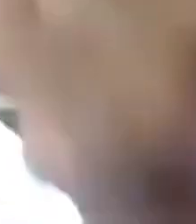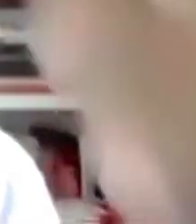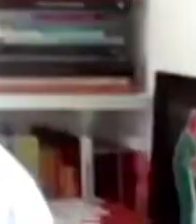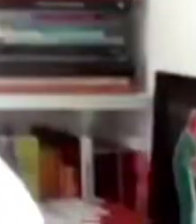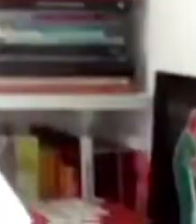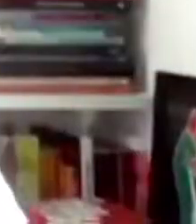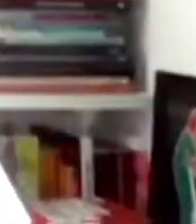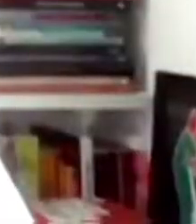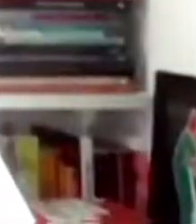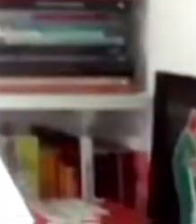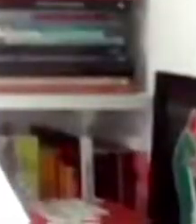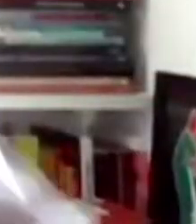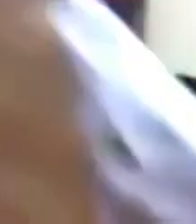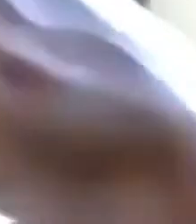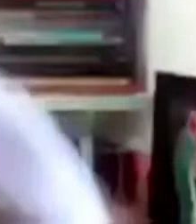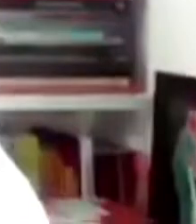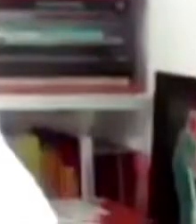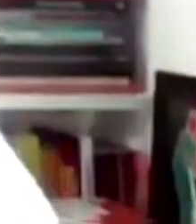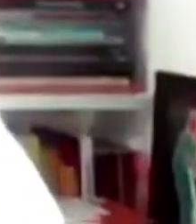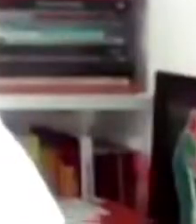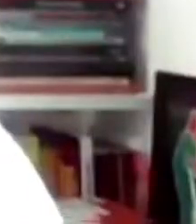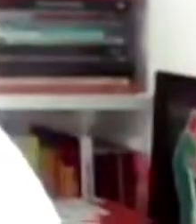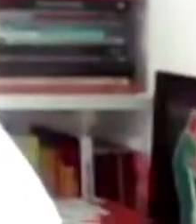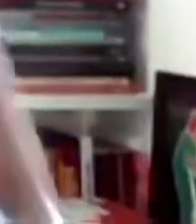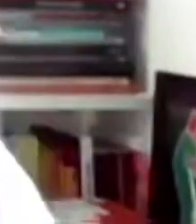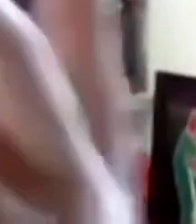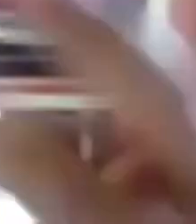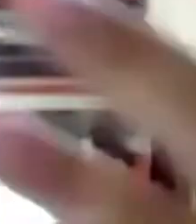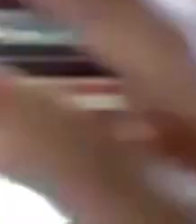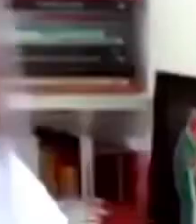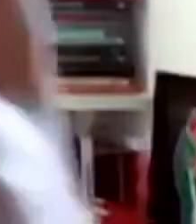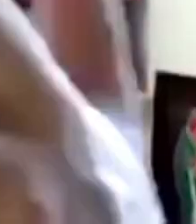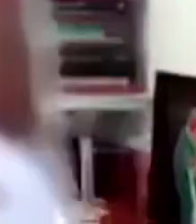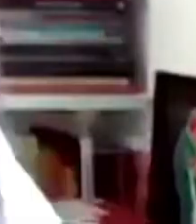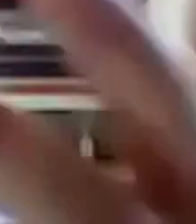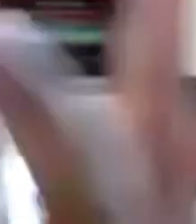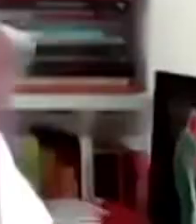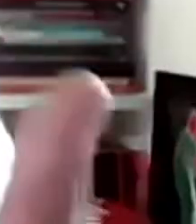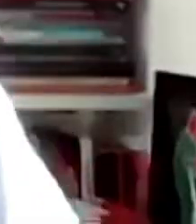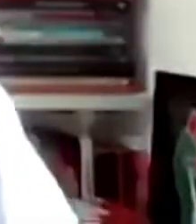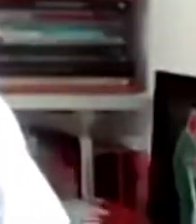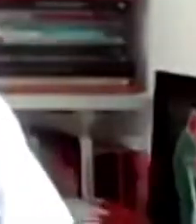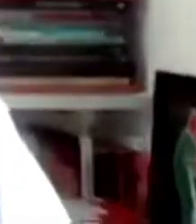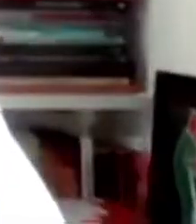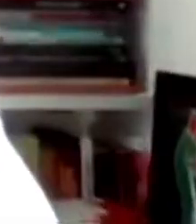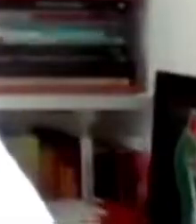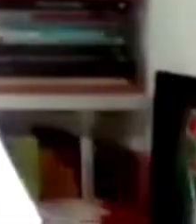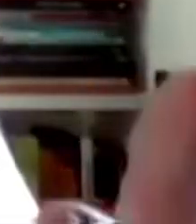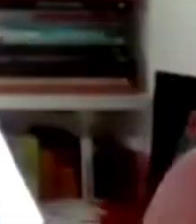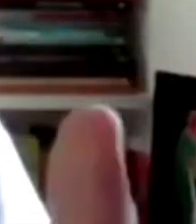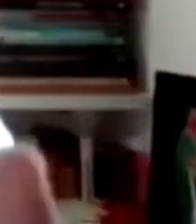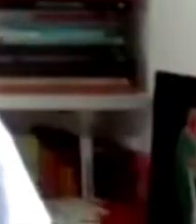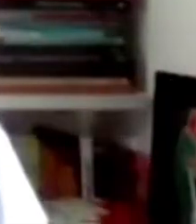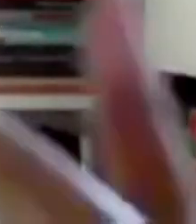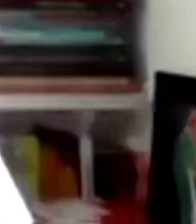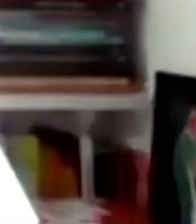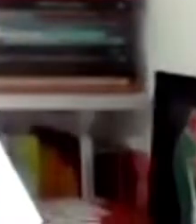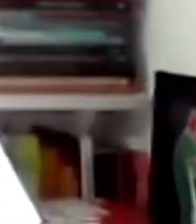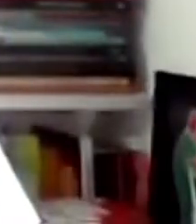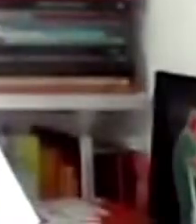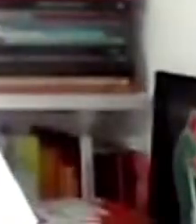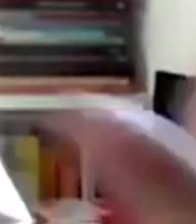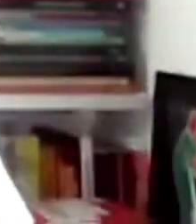em lei, conquistados com essa luta, mas que vão na contramão. Nessa colisão, nesse enfrentamento, o que a gente tem visto